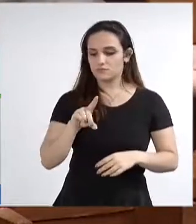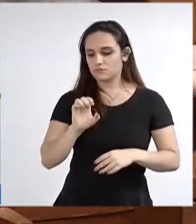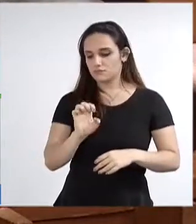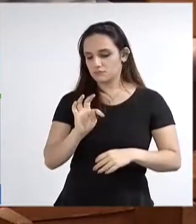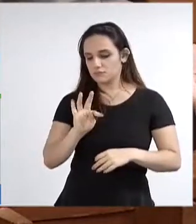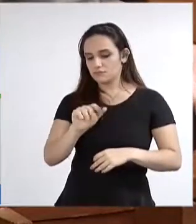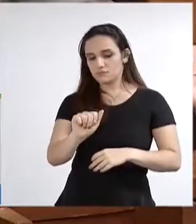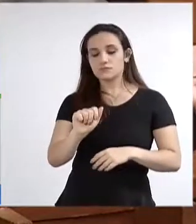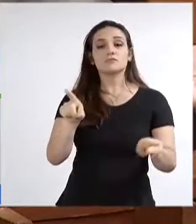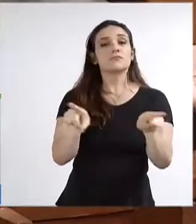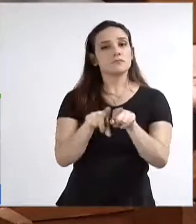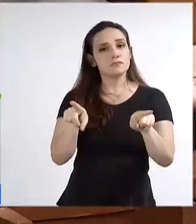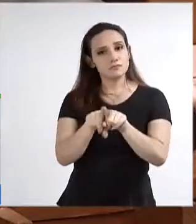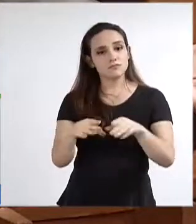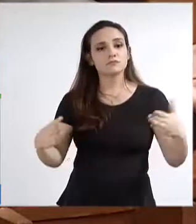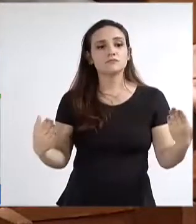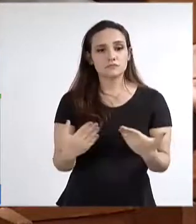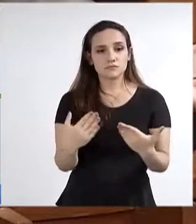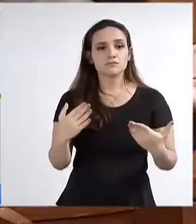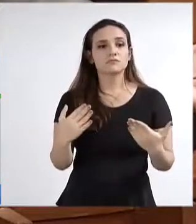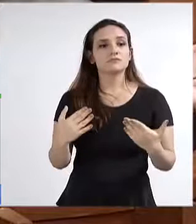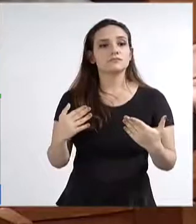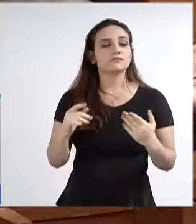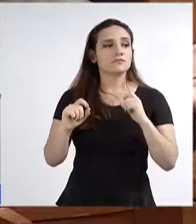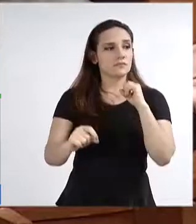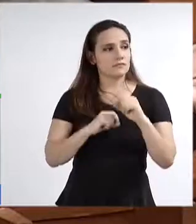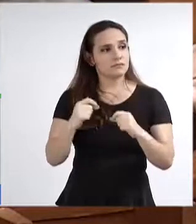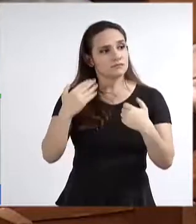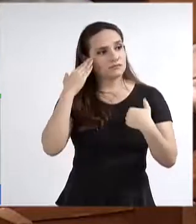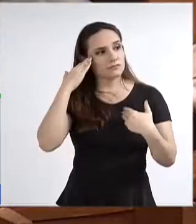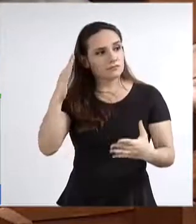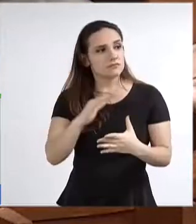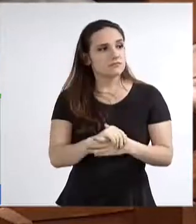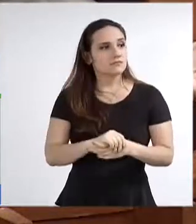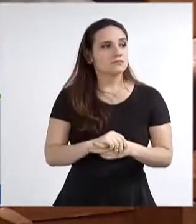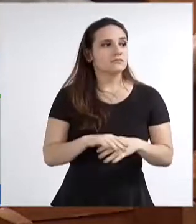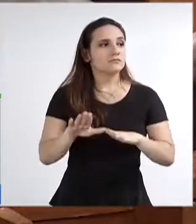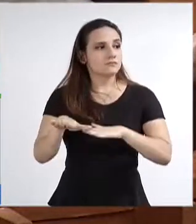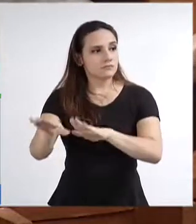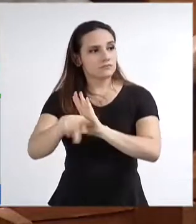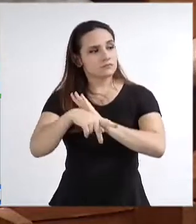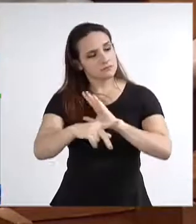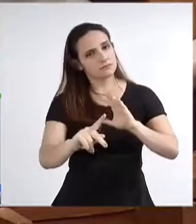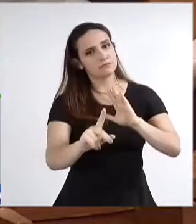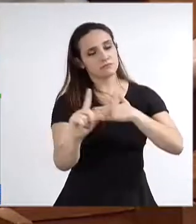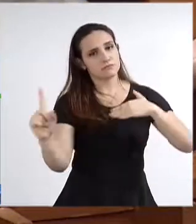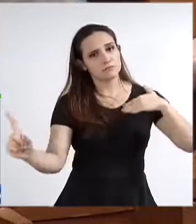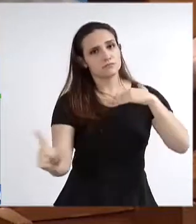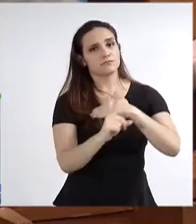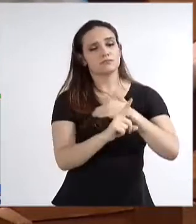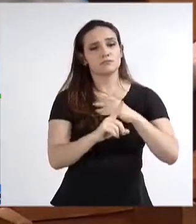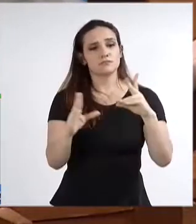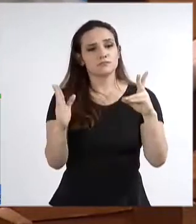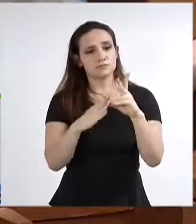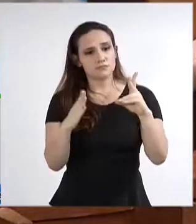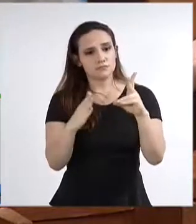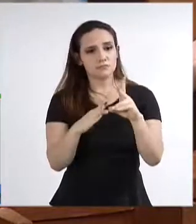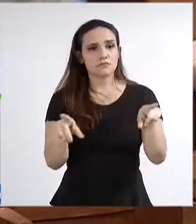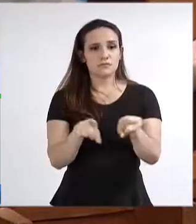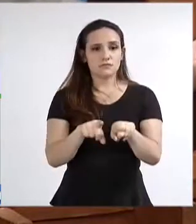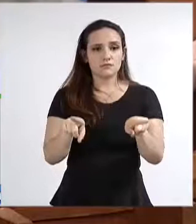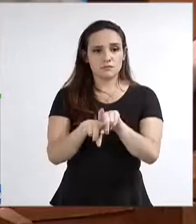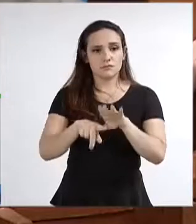e da mesma forma em que as caravanas da saúde, a caravana indígena, a caravana de saúde